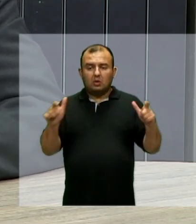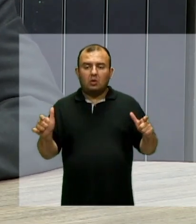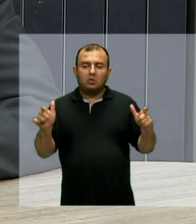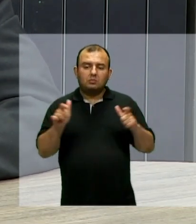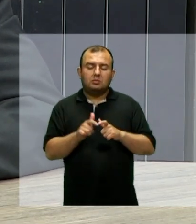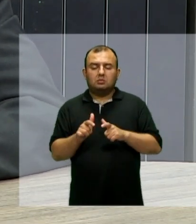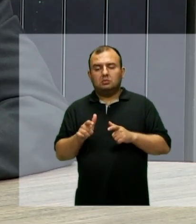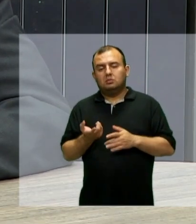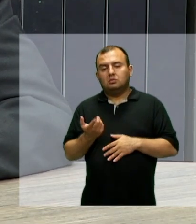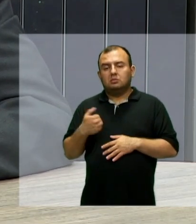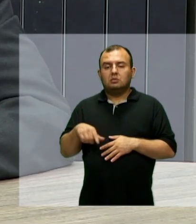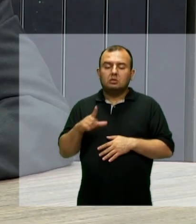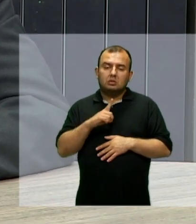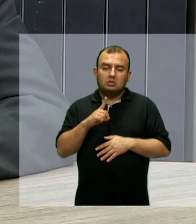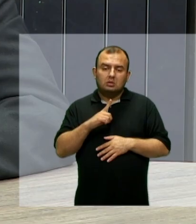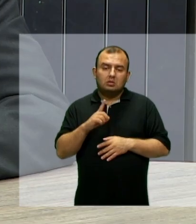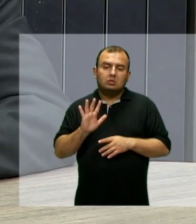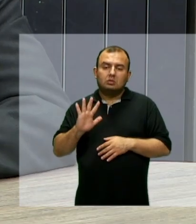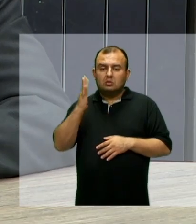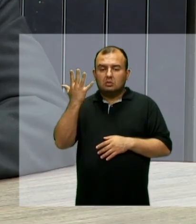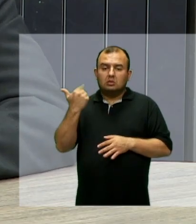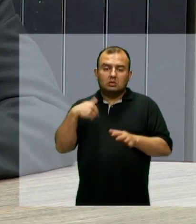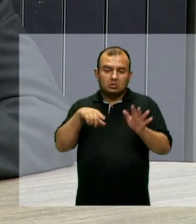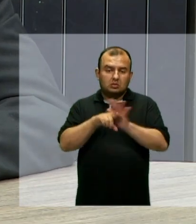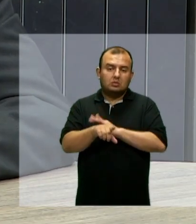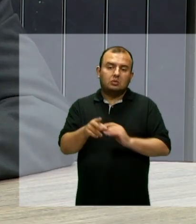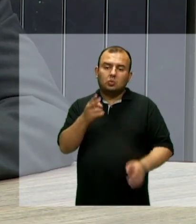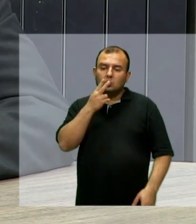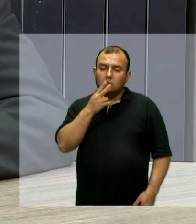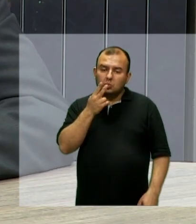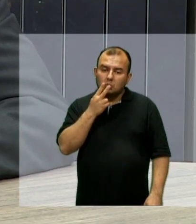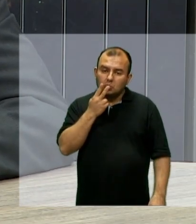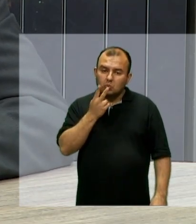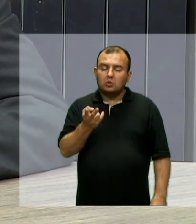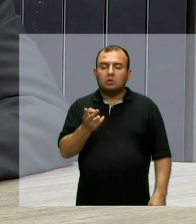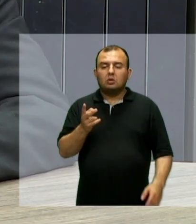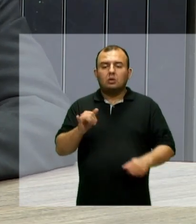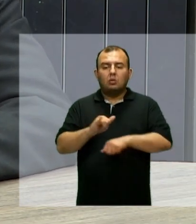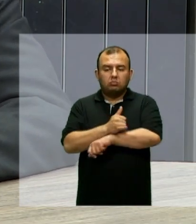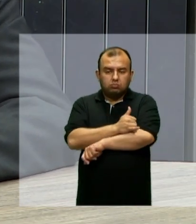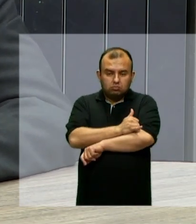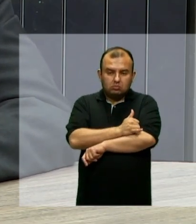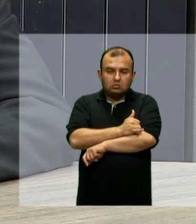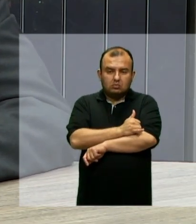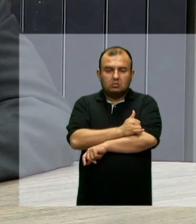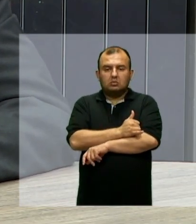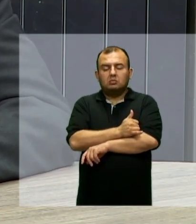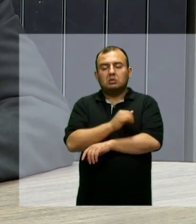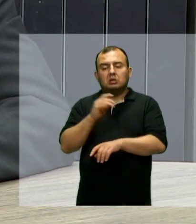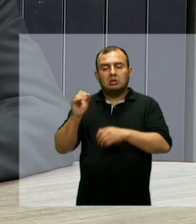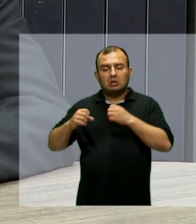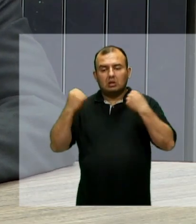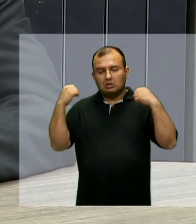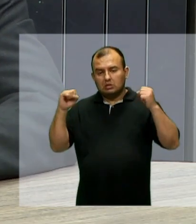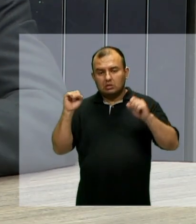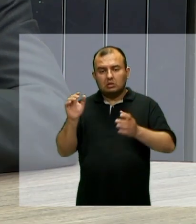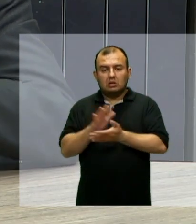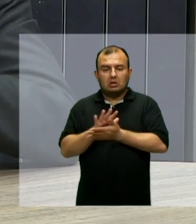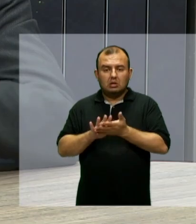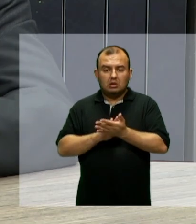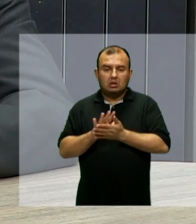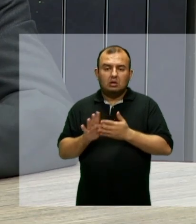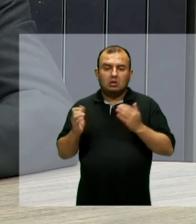menor para estar fazendo essas coisas. Aí eu perguntar, e o cigarro, e a obesidade, o sedentarismo, são todos